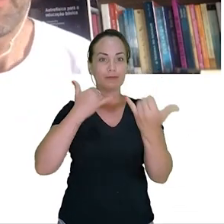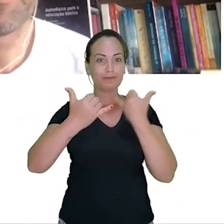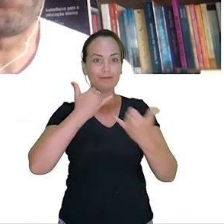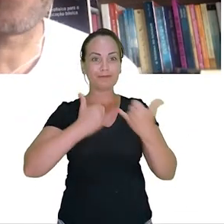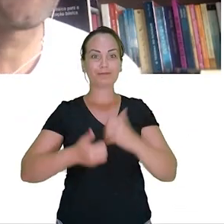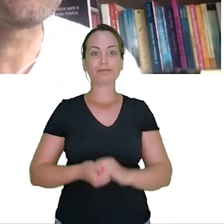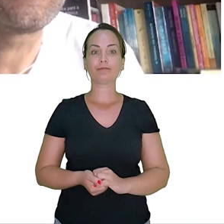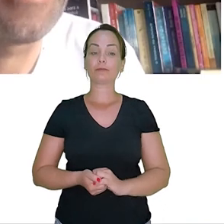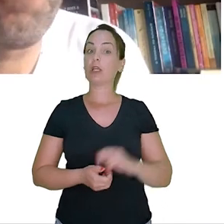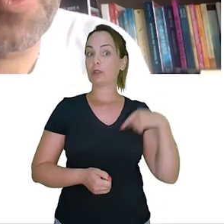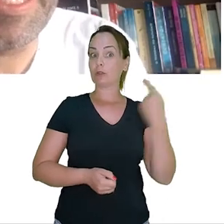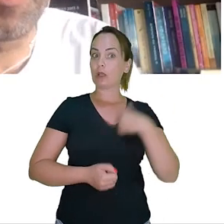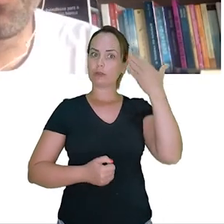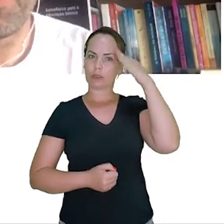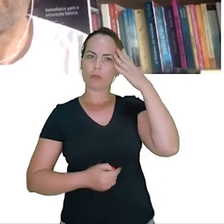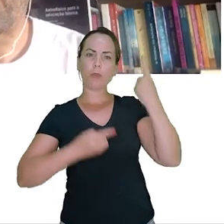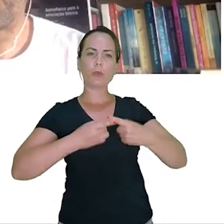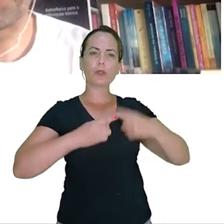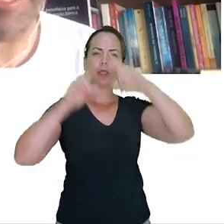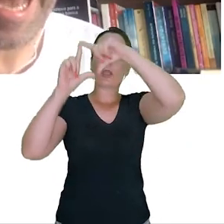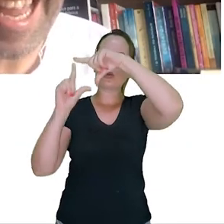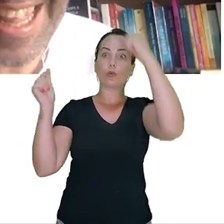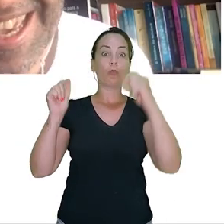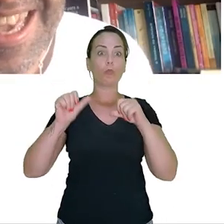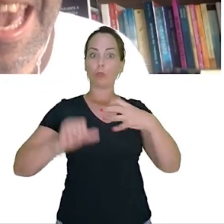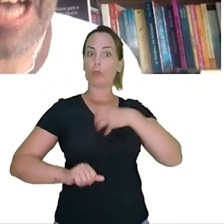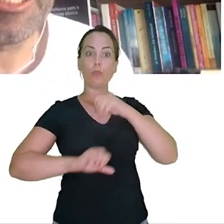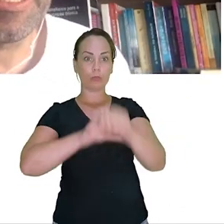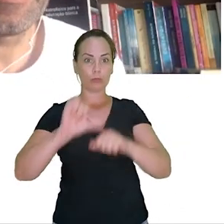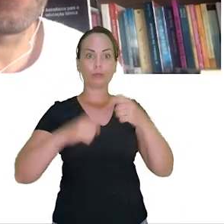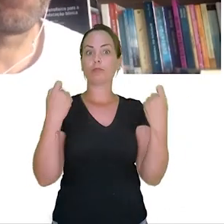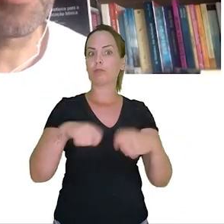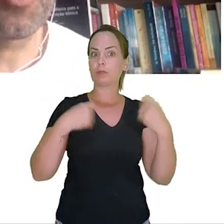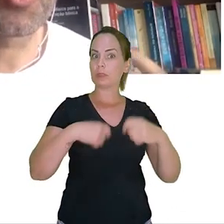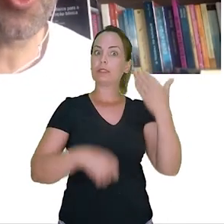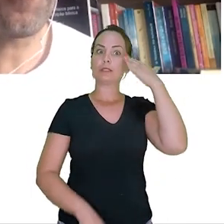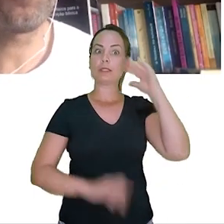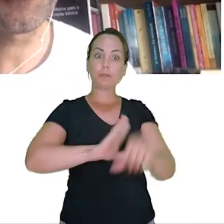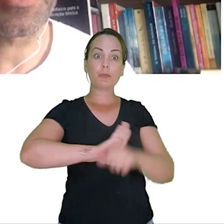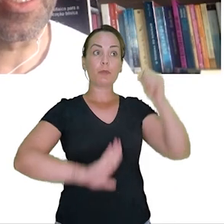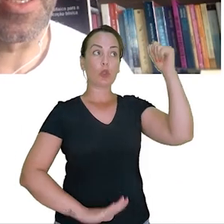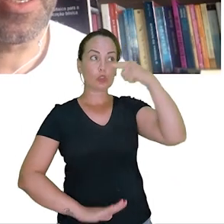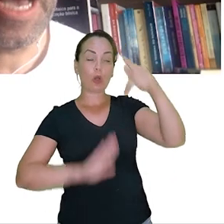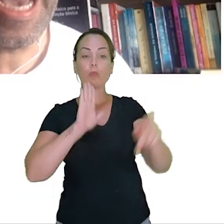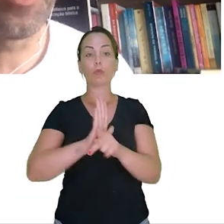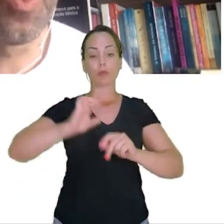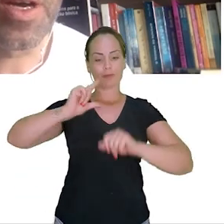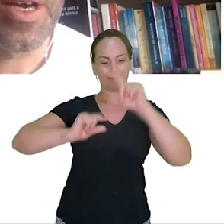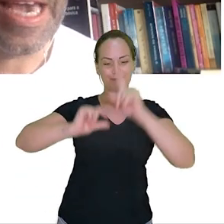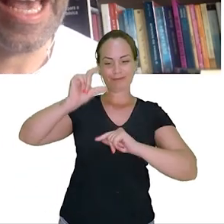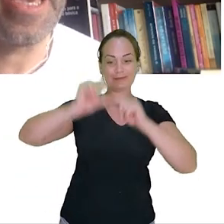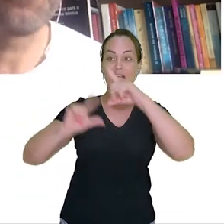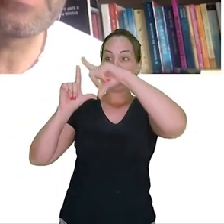gente? Então, para a gente entender por que a Lua muda de cara, né? A gente tem que entender primeiro que o Sol é uma estrela. A